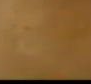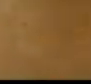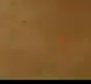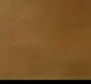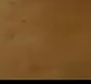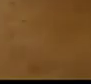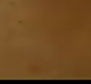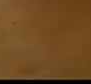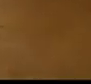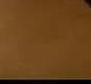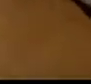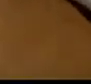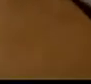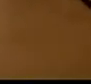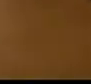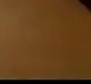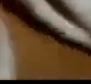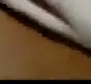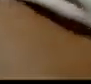oitocentos e quarenta e três,